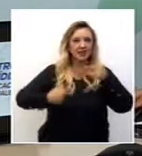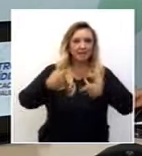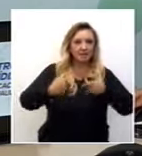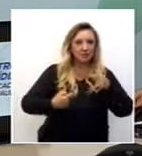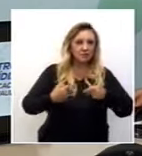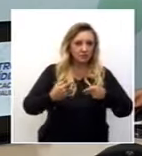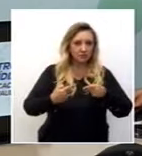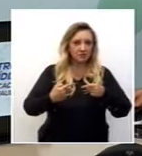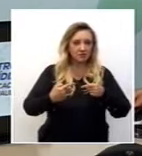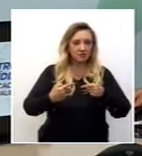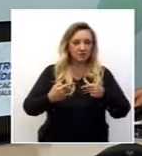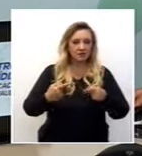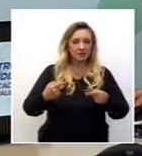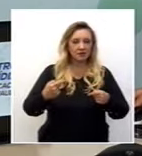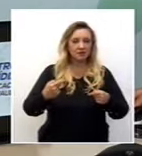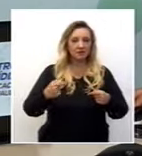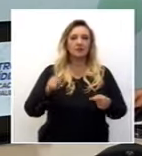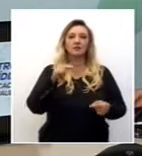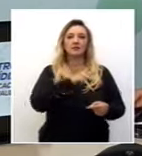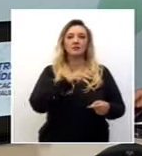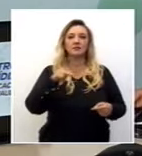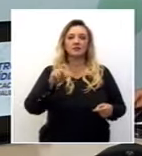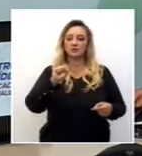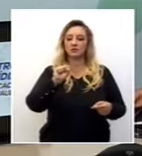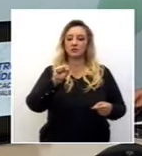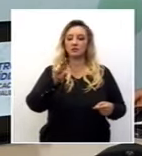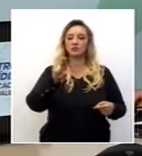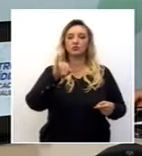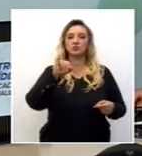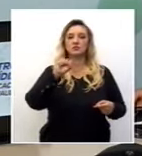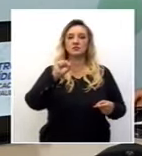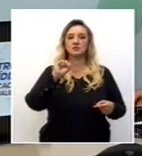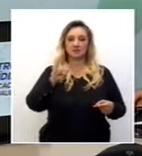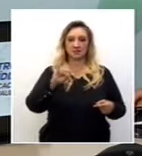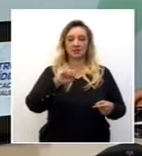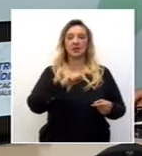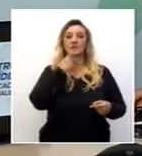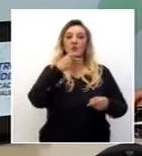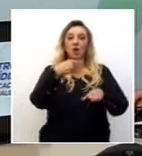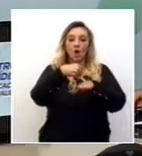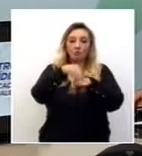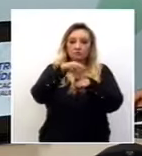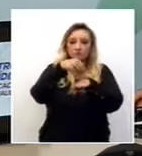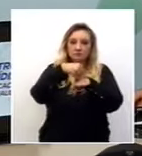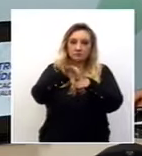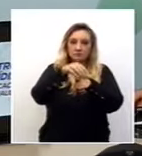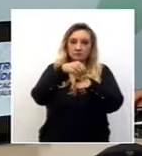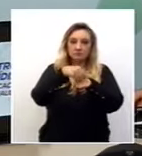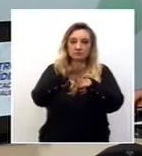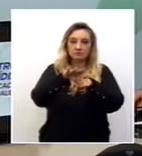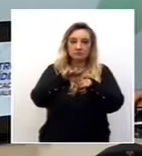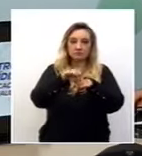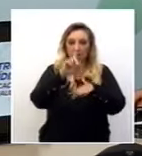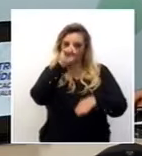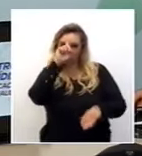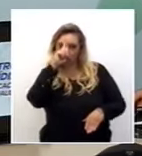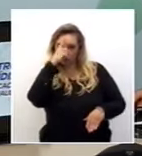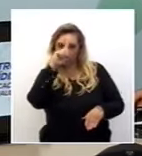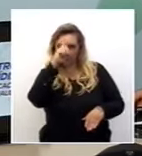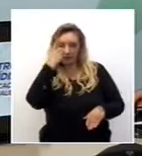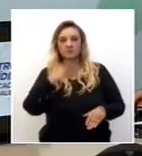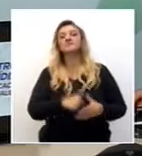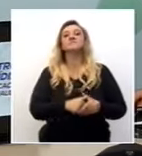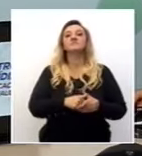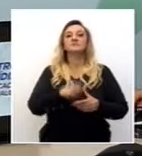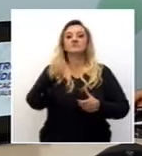aí. A professora Suzy, né, professora Suzy, falou da orientação, né, uma das dúvidas,